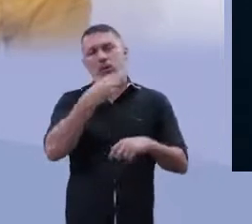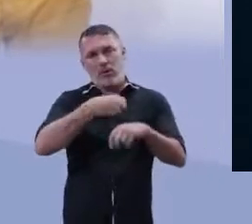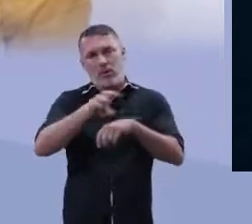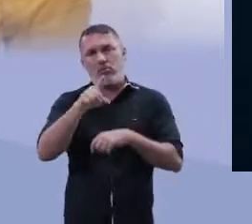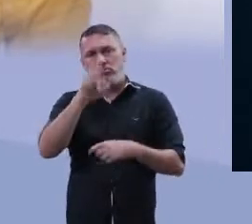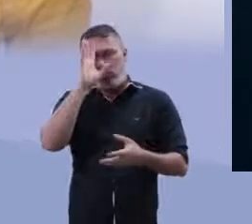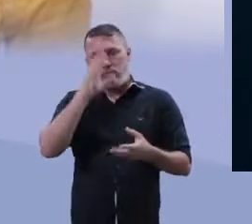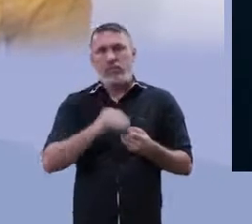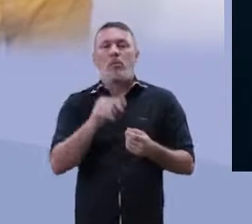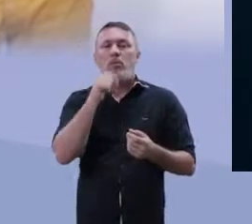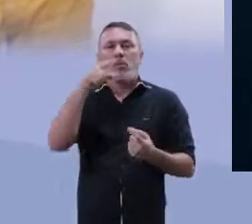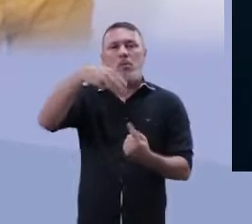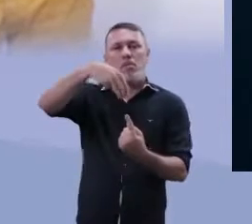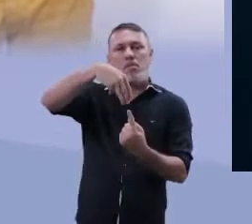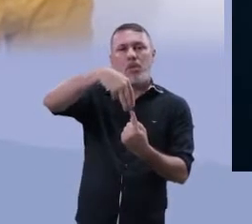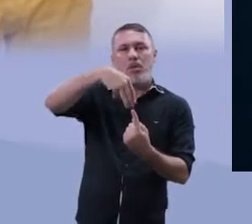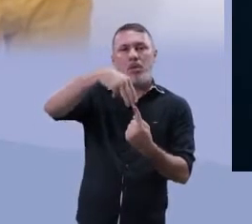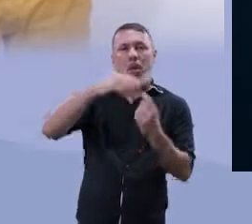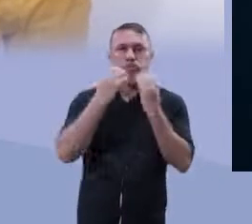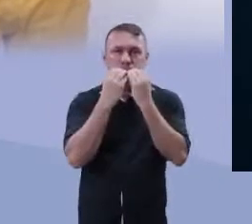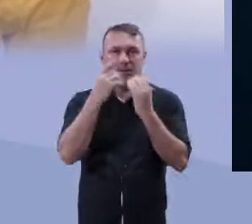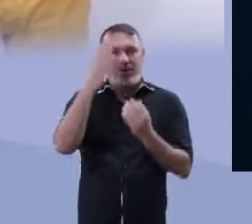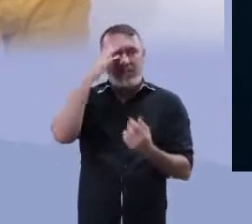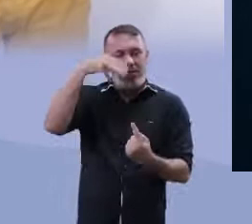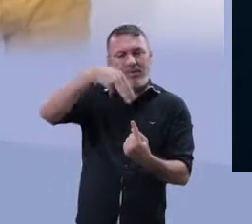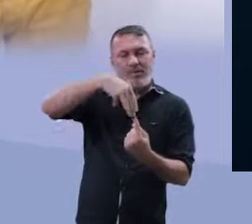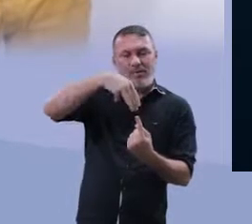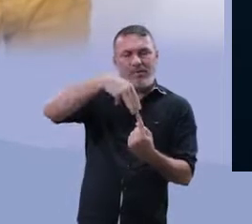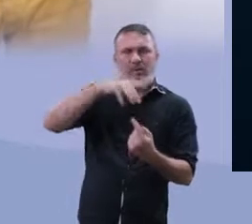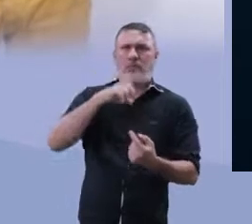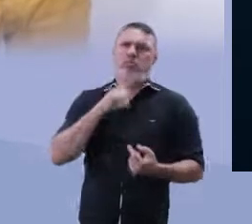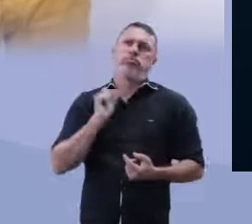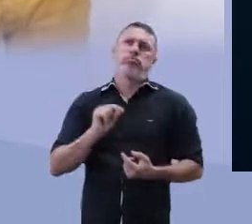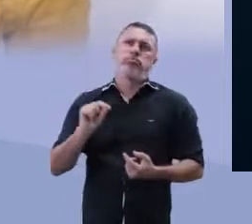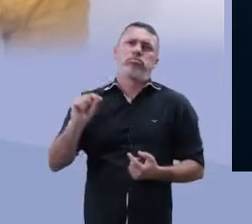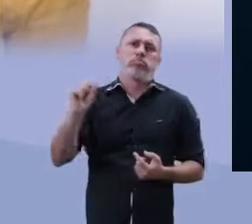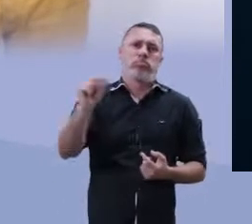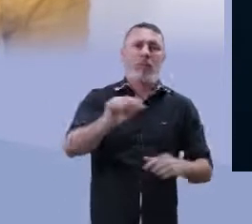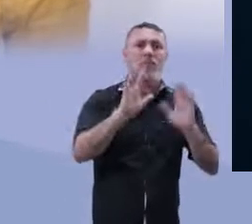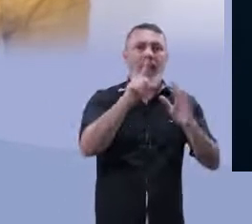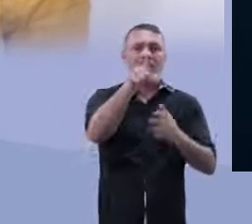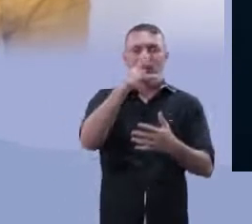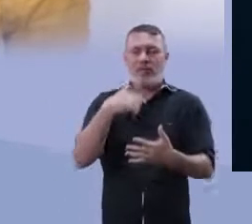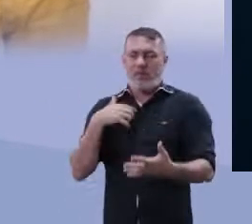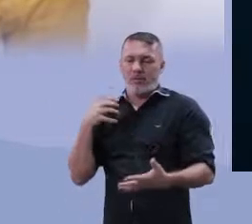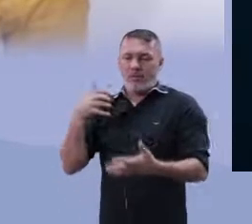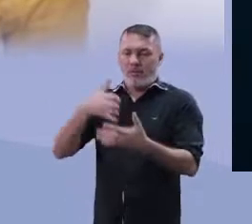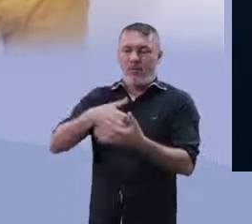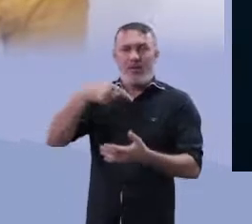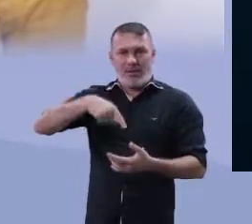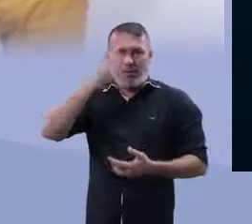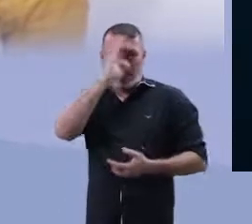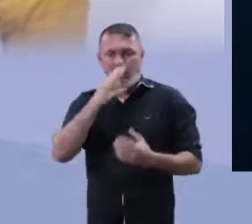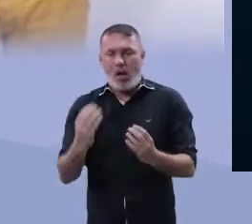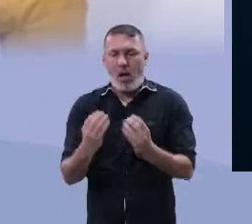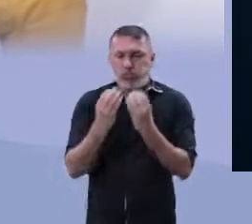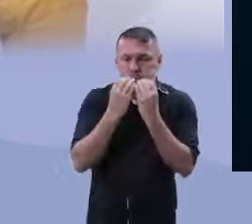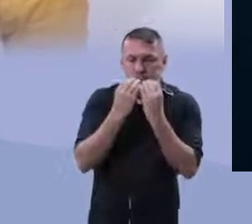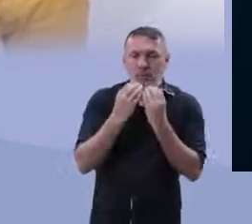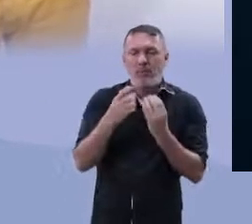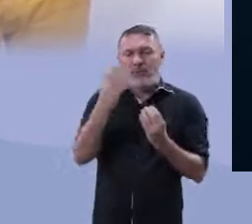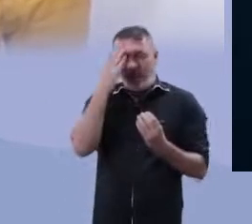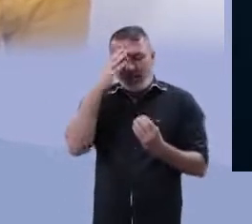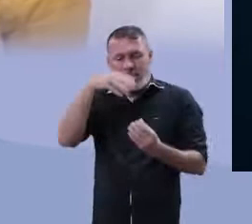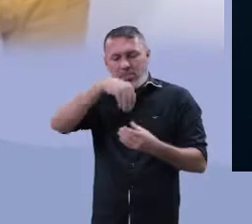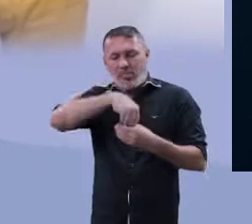multinacional. McDonald's. O McDonald's é uma multinacional. Só que quando você compra o seu lanche no McDonald's, nem o hambúrguer,